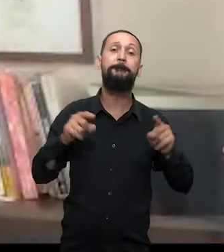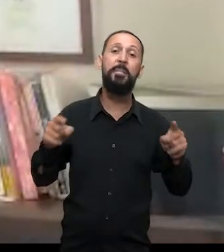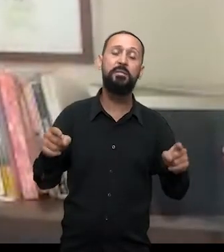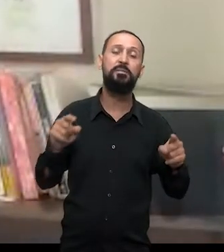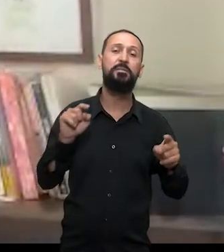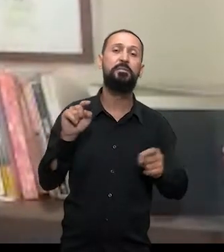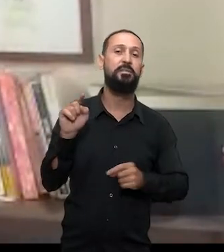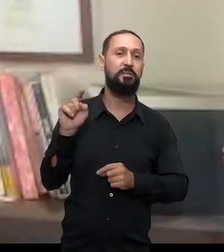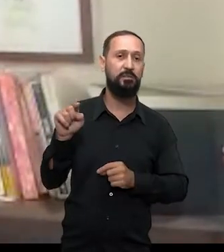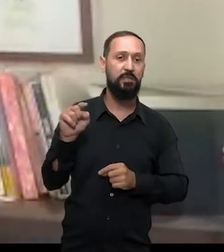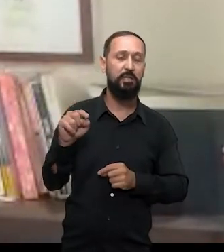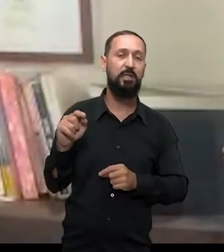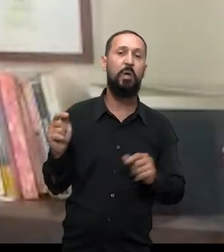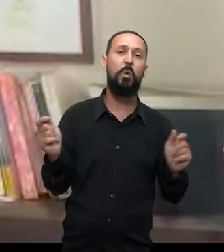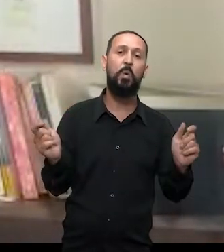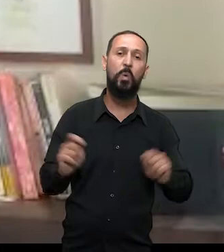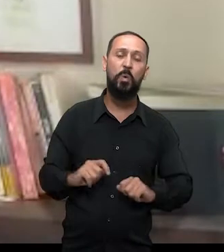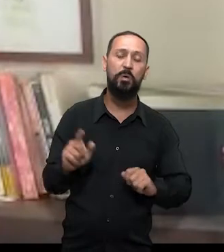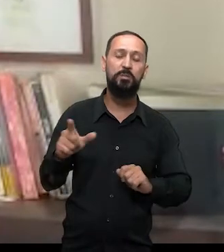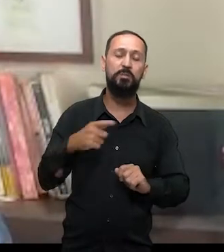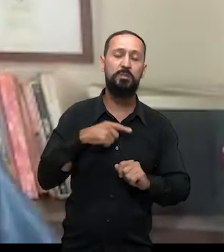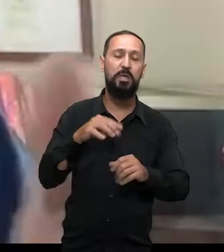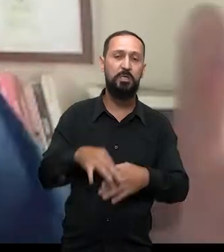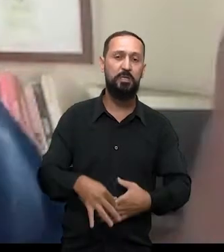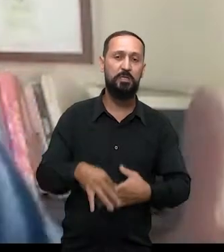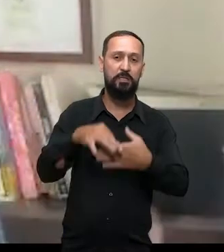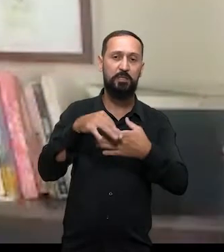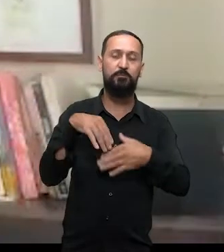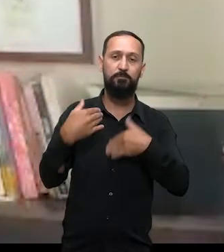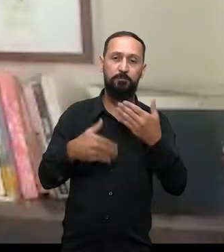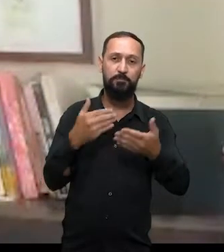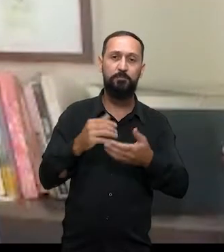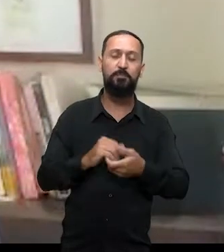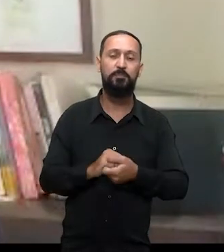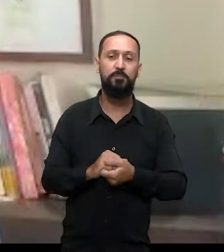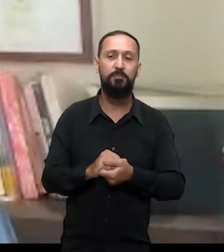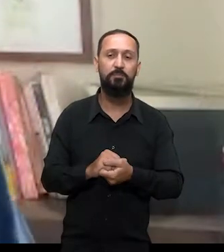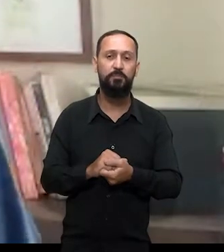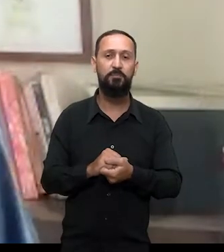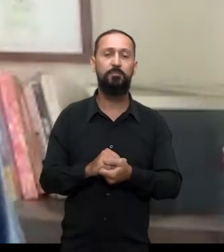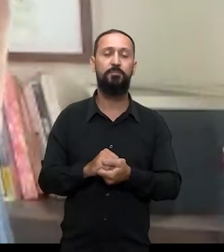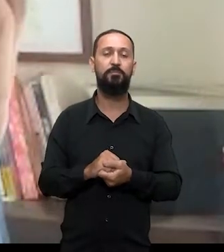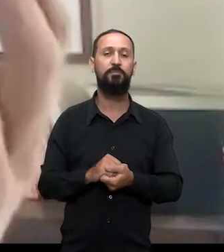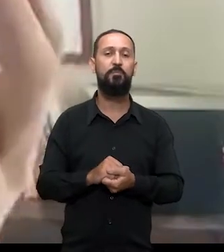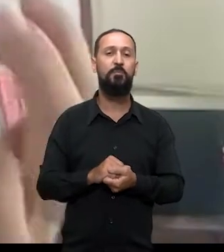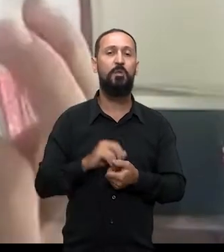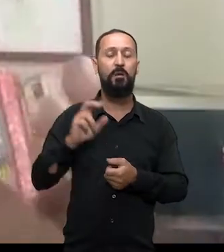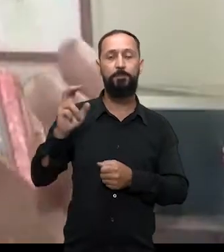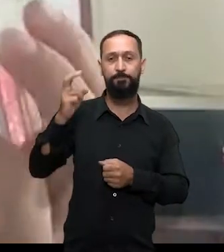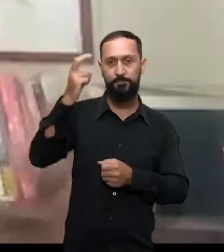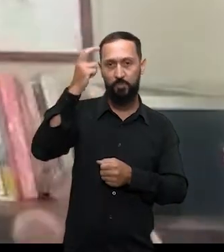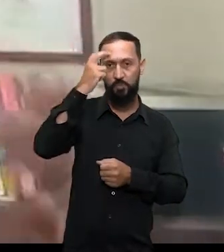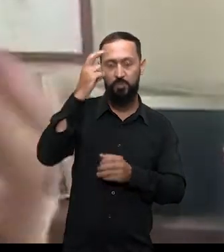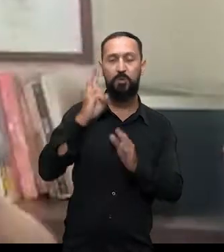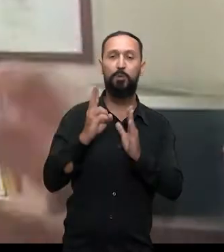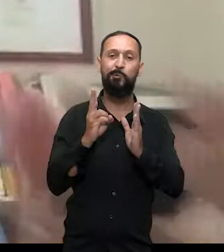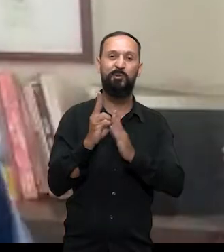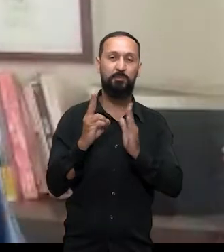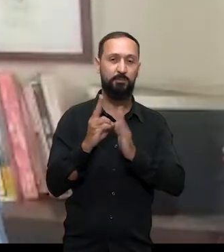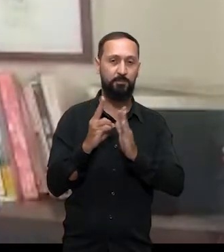porém, ele conseguia liderar esse processo aí. E aí a cultura